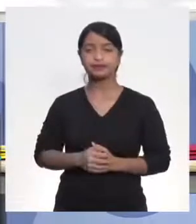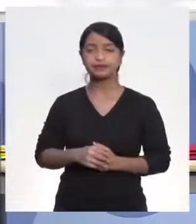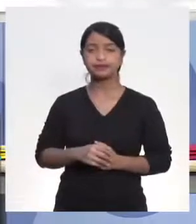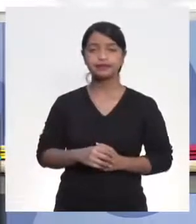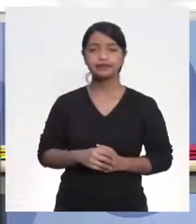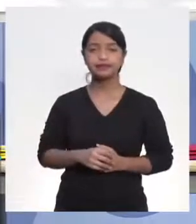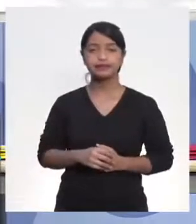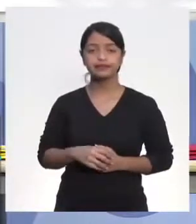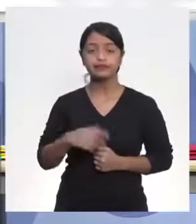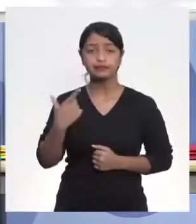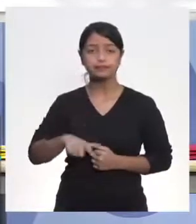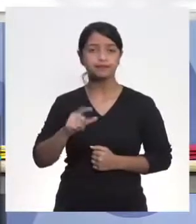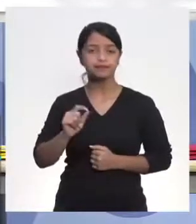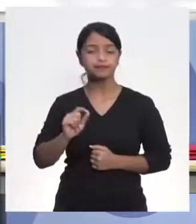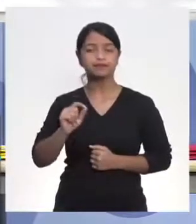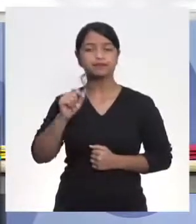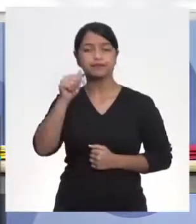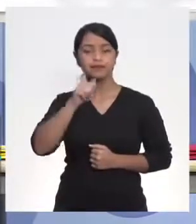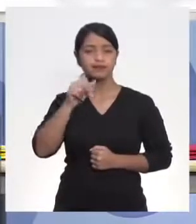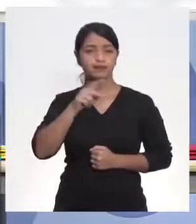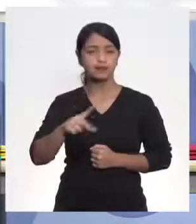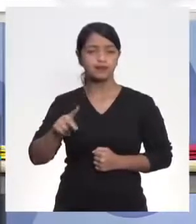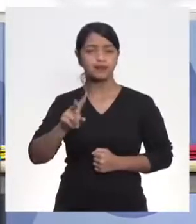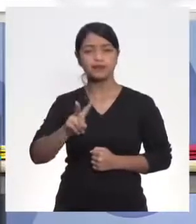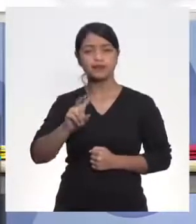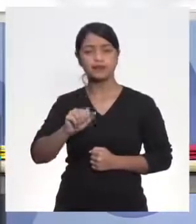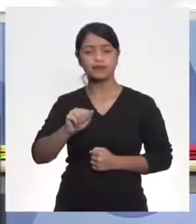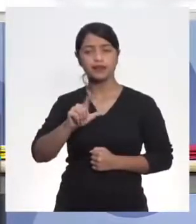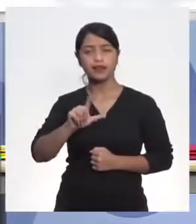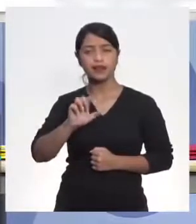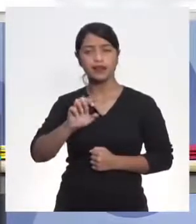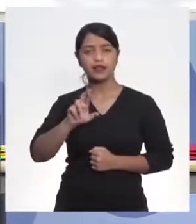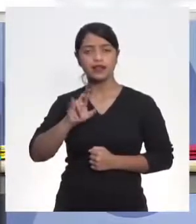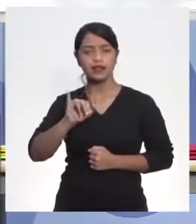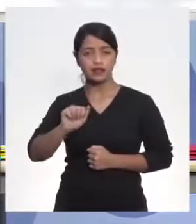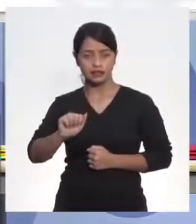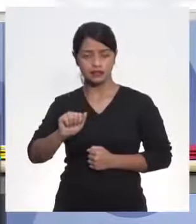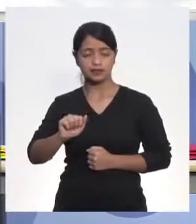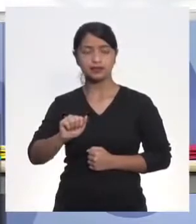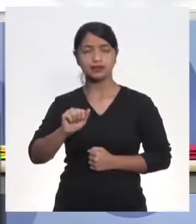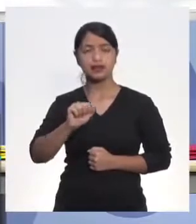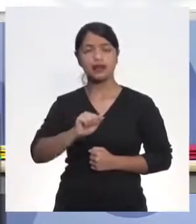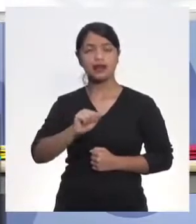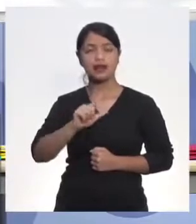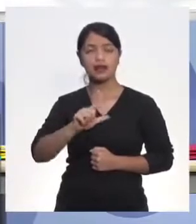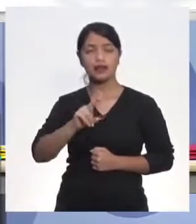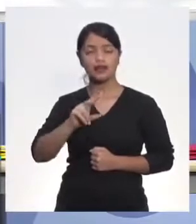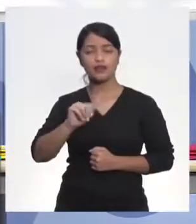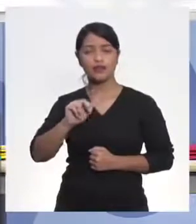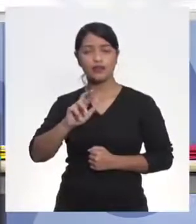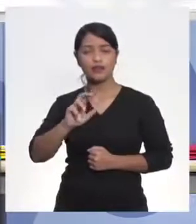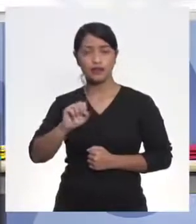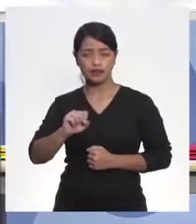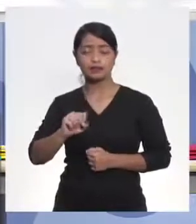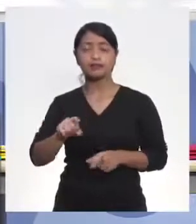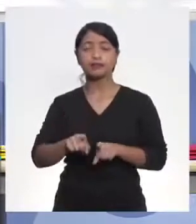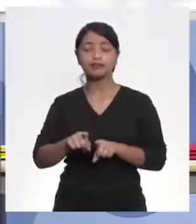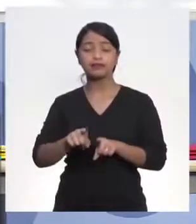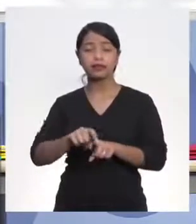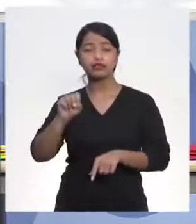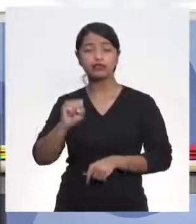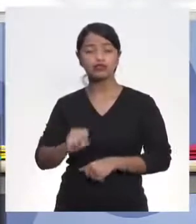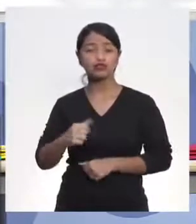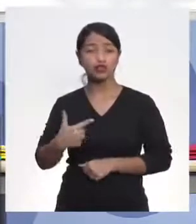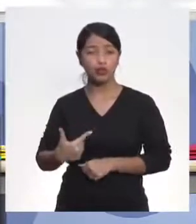desculpa. A professora Valéria Álvares. Sul 2, uma escola também com 4